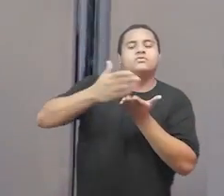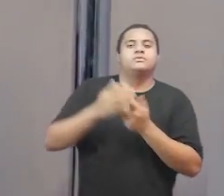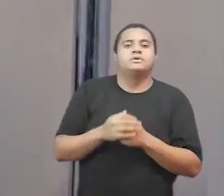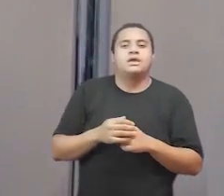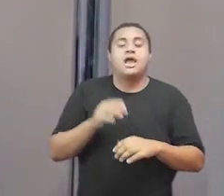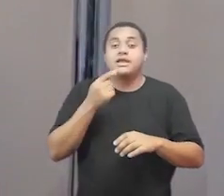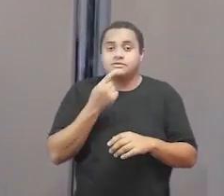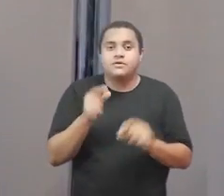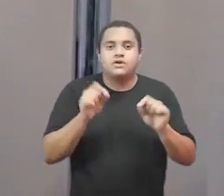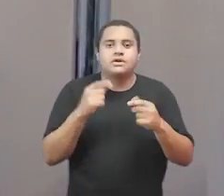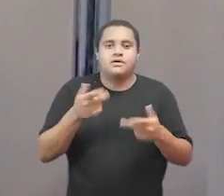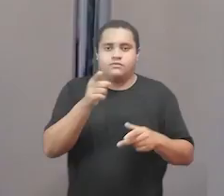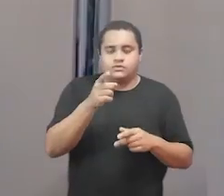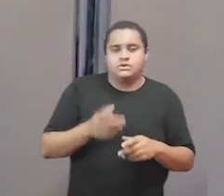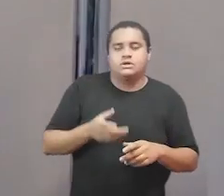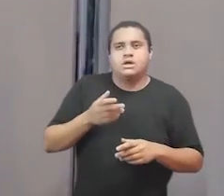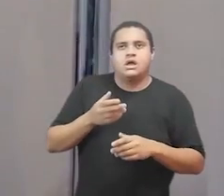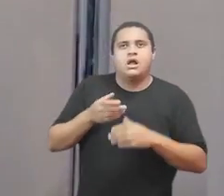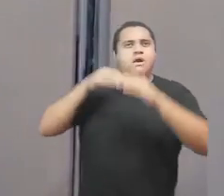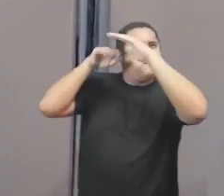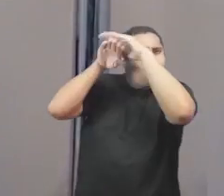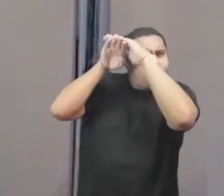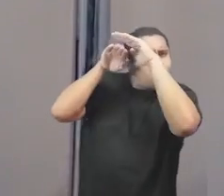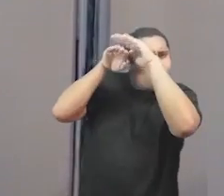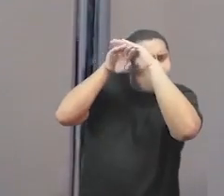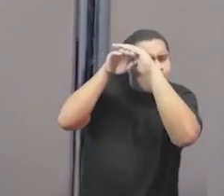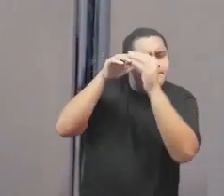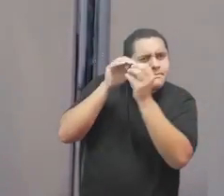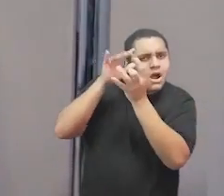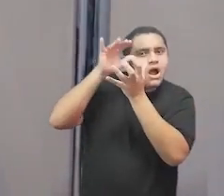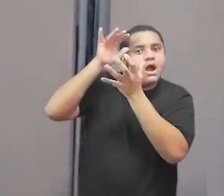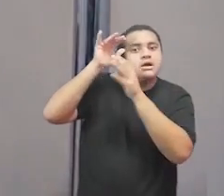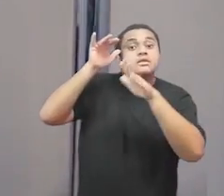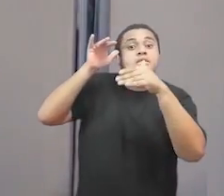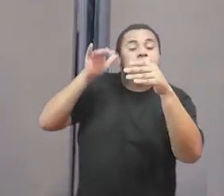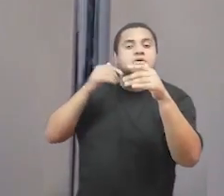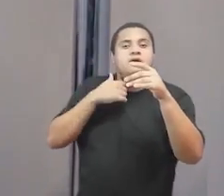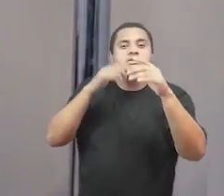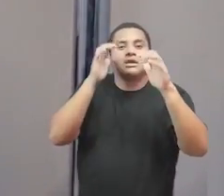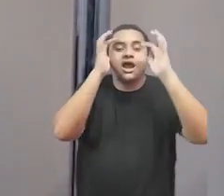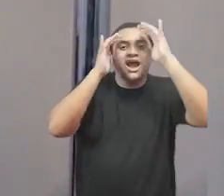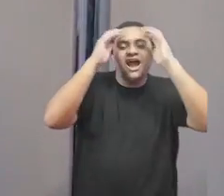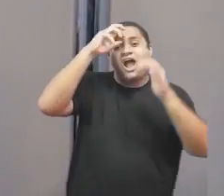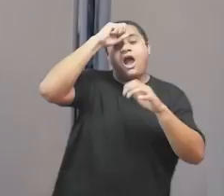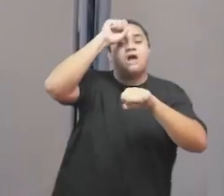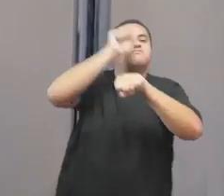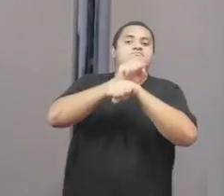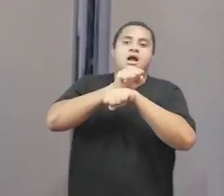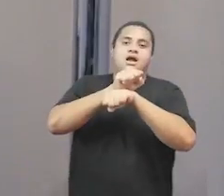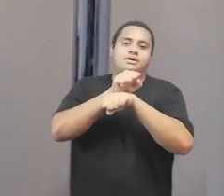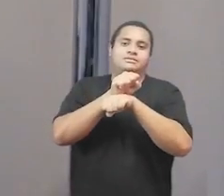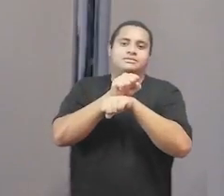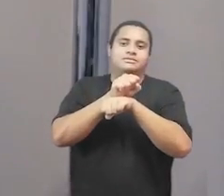a acumulação de conhecimento, ela pode levar a gente à fossilização do processo cognitivo. O excesso